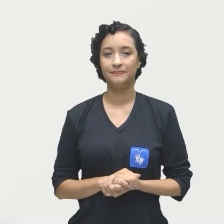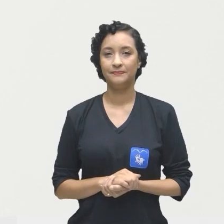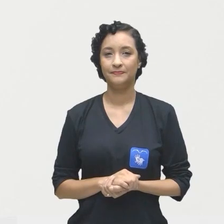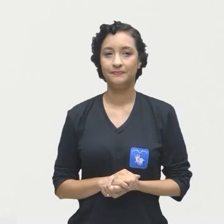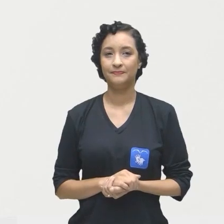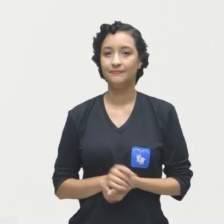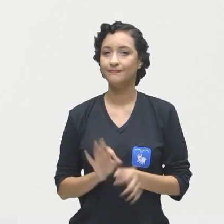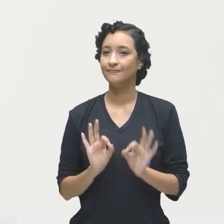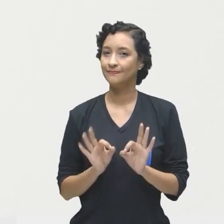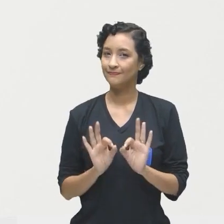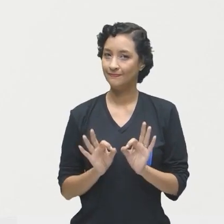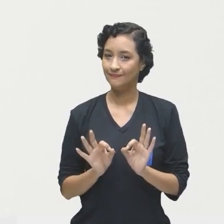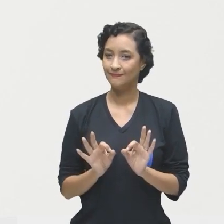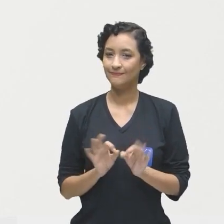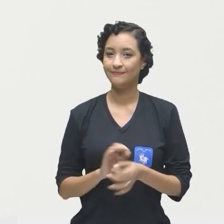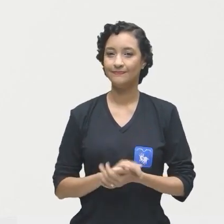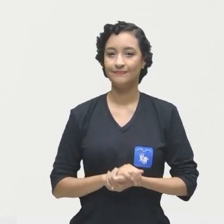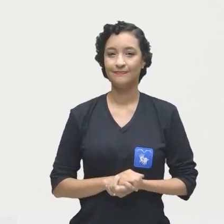primário.